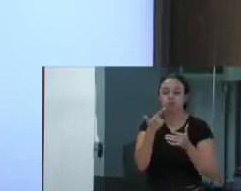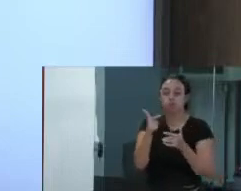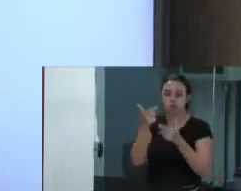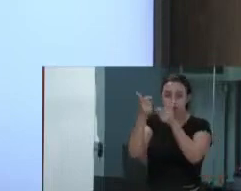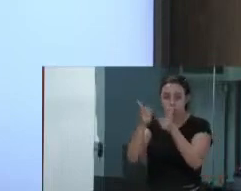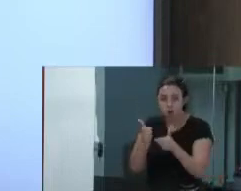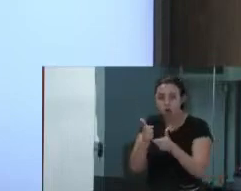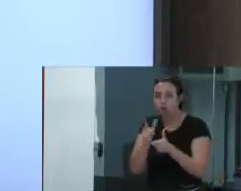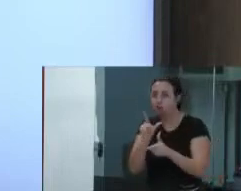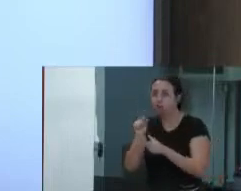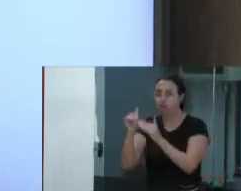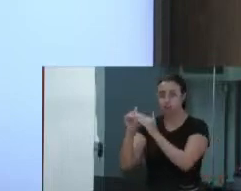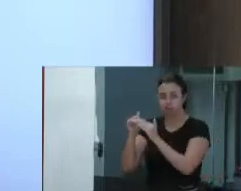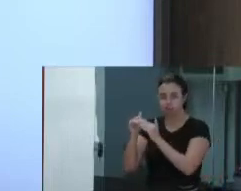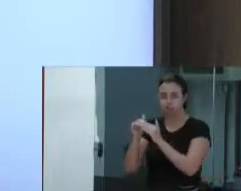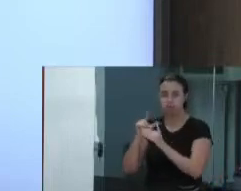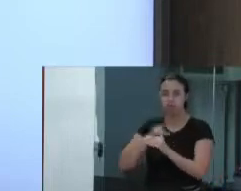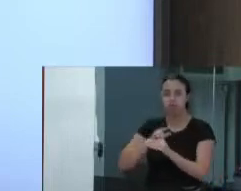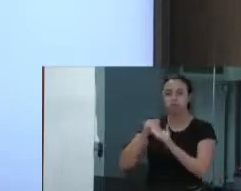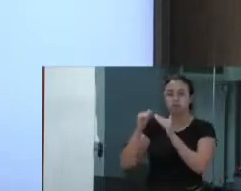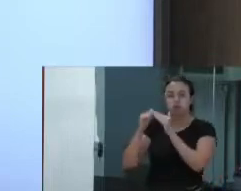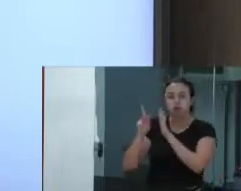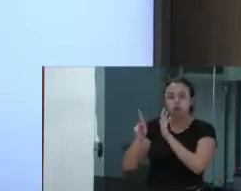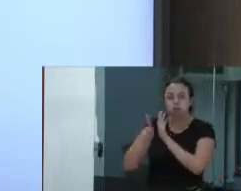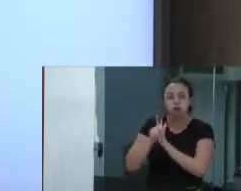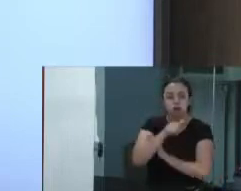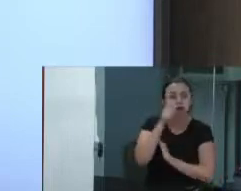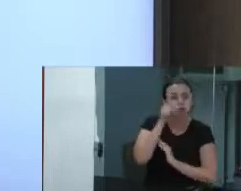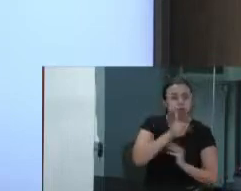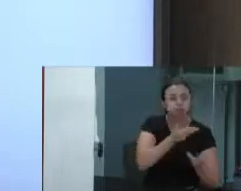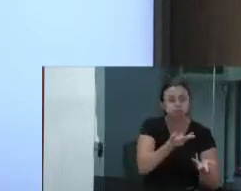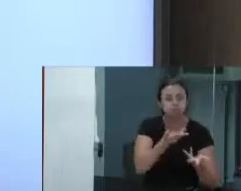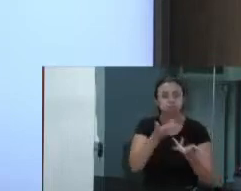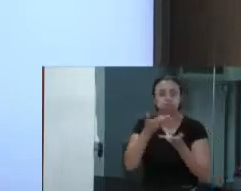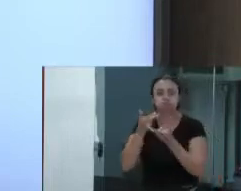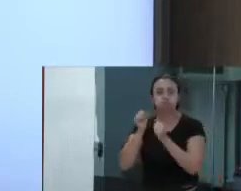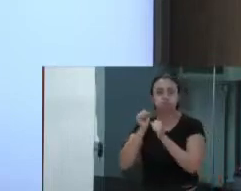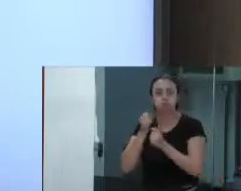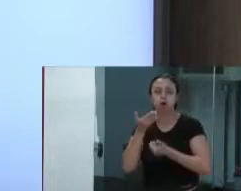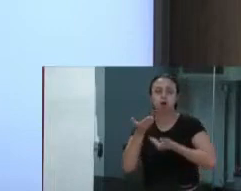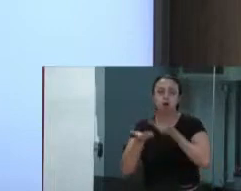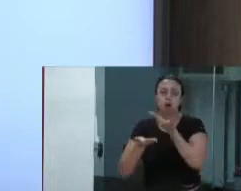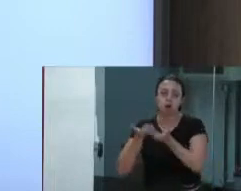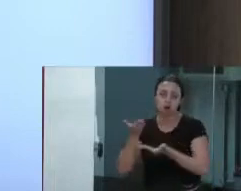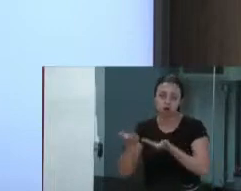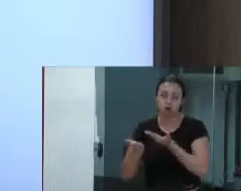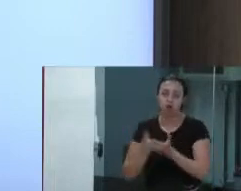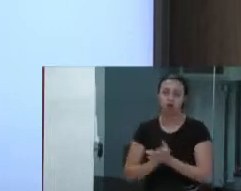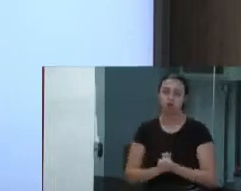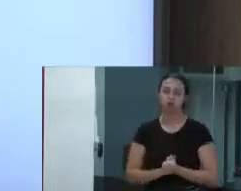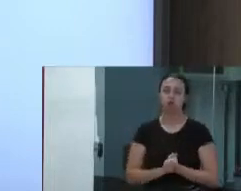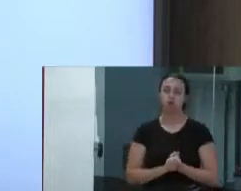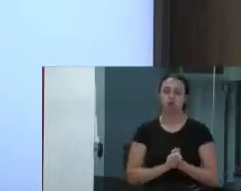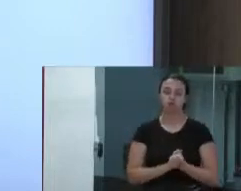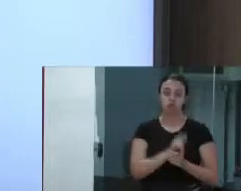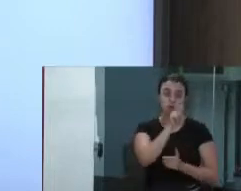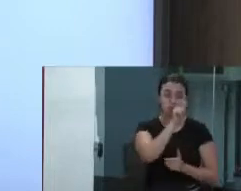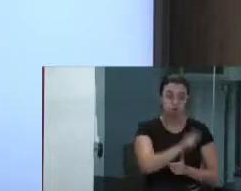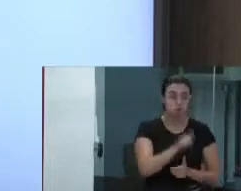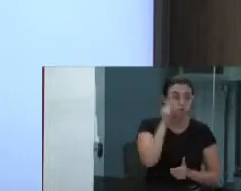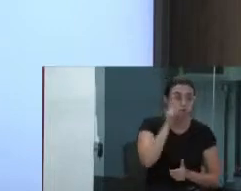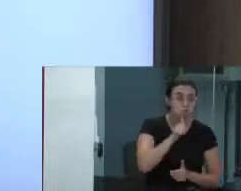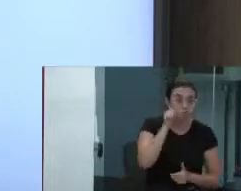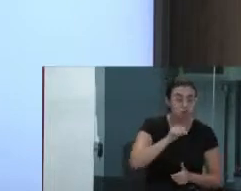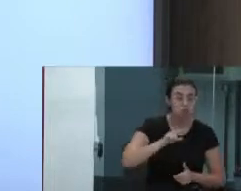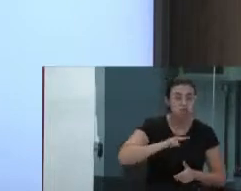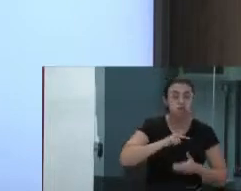através do programa Acolhe. Nós temos a Casa Abrigo, né, que é uma adesão através do Consórcio Mulheres das Gerais. Aquela mulher que tem risco de morte, ela precisa